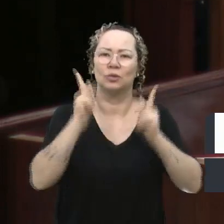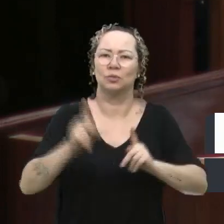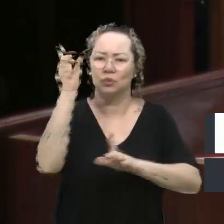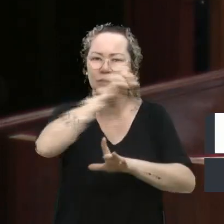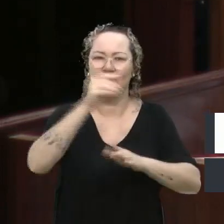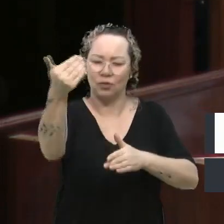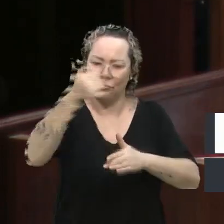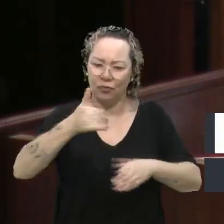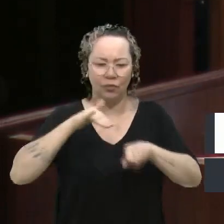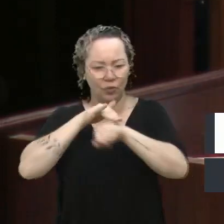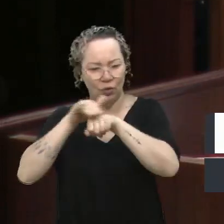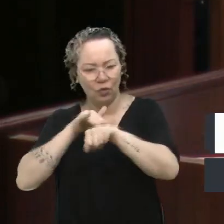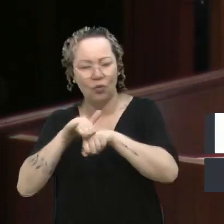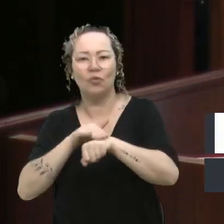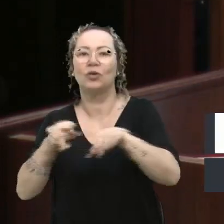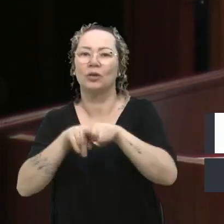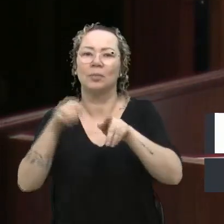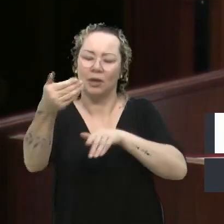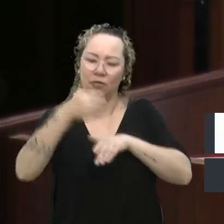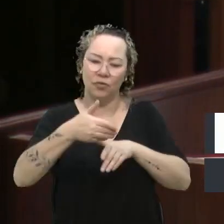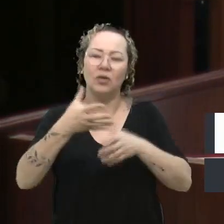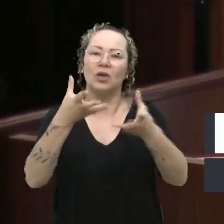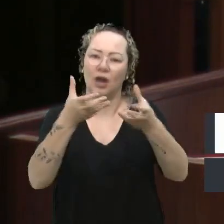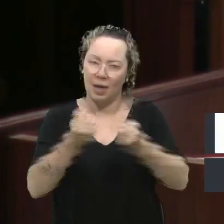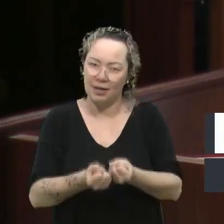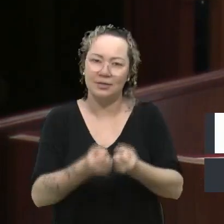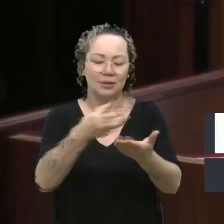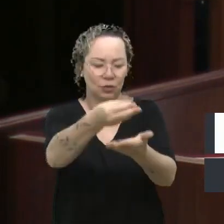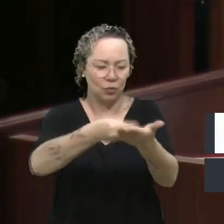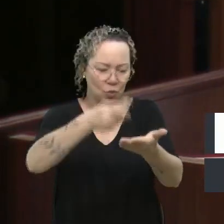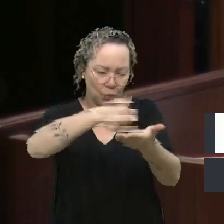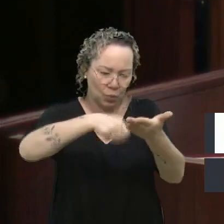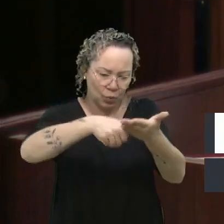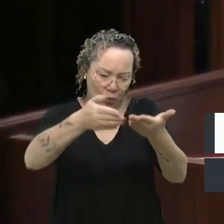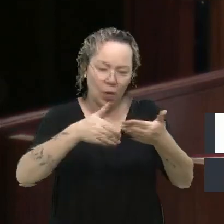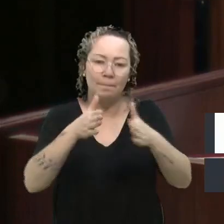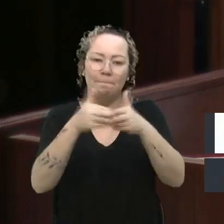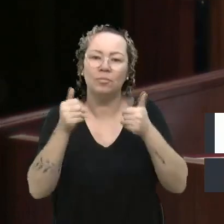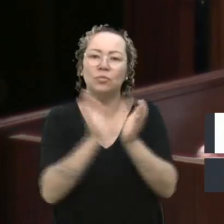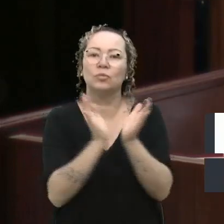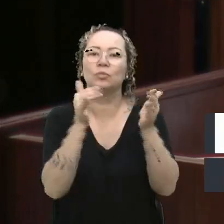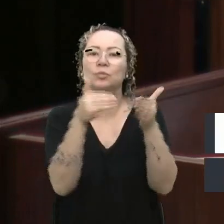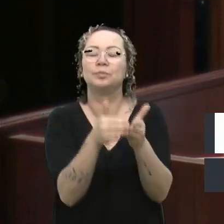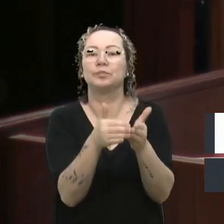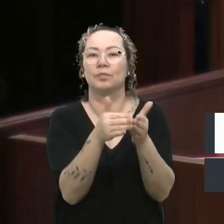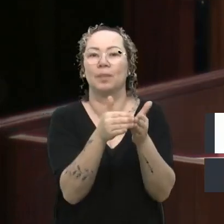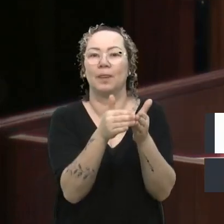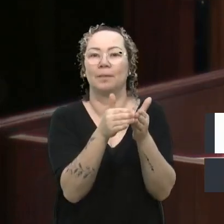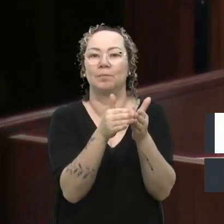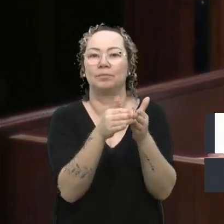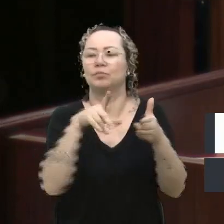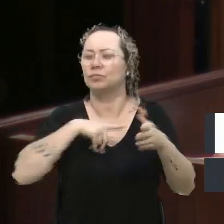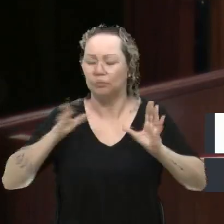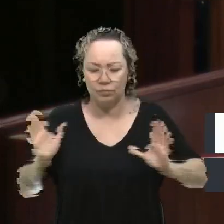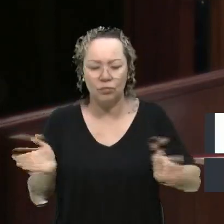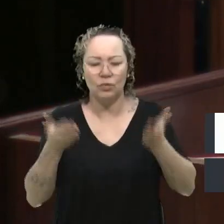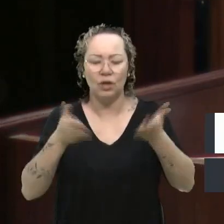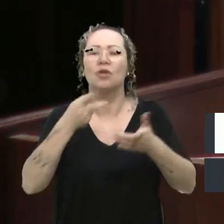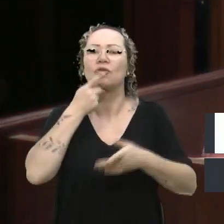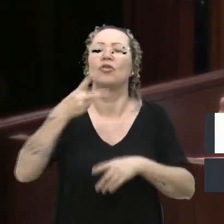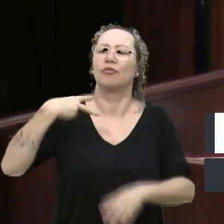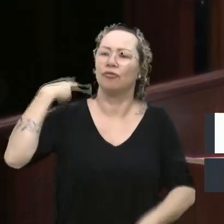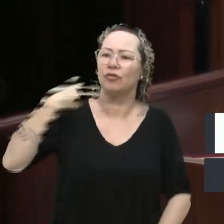mesmo momento que recebeu esse abaixo-assinado, pedindo a criação da comissão permanente, me deu todo o incentivo e disse: vereadora